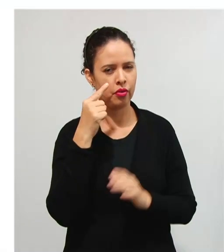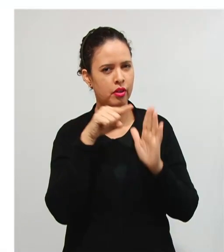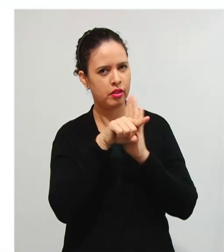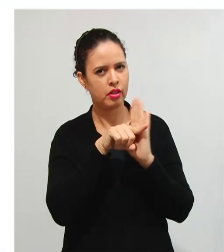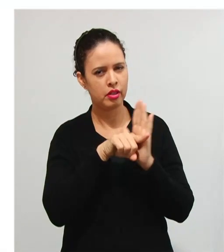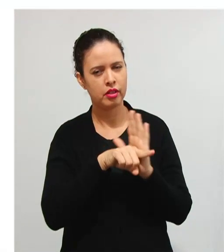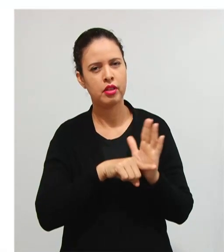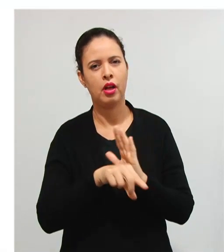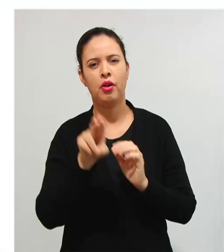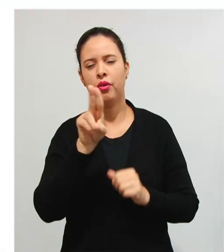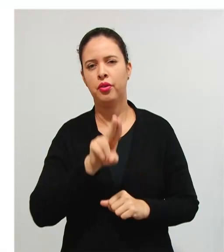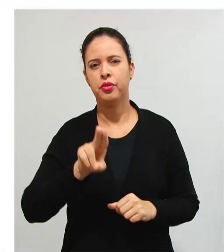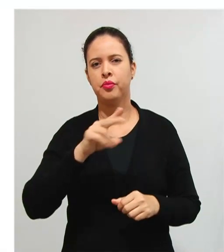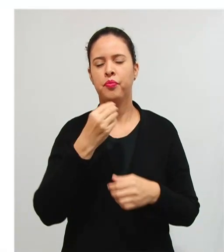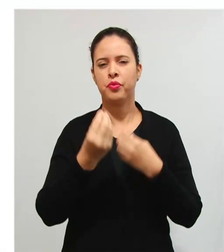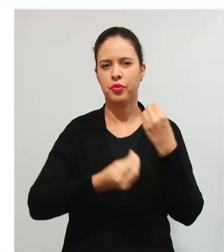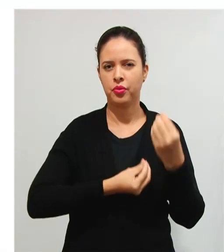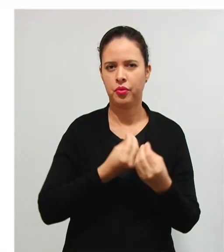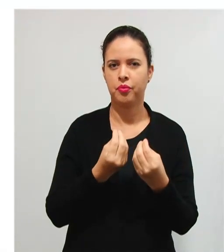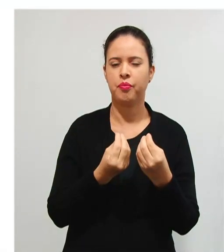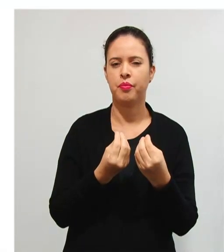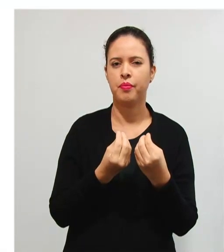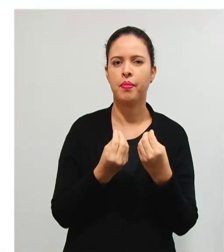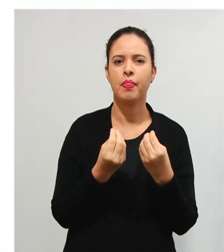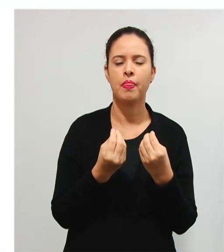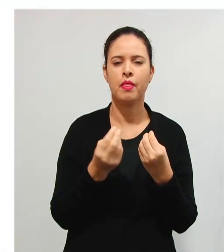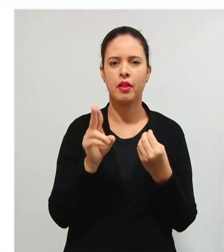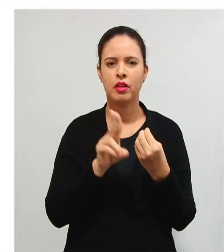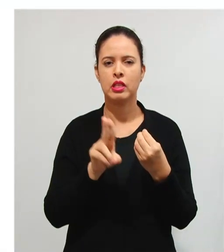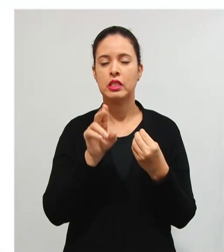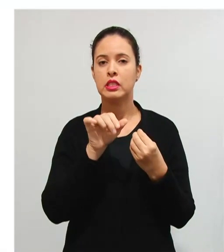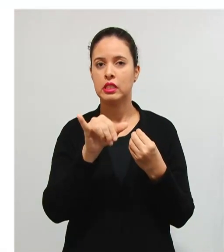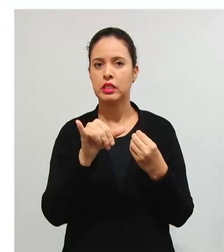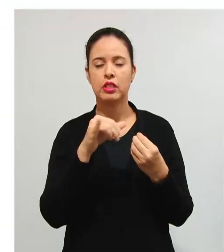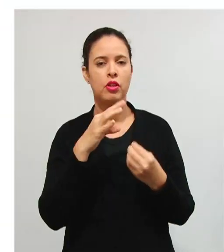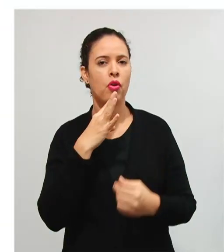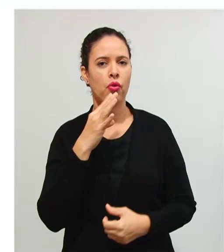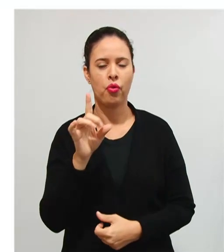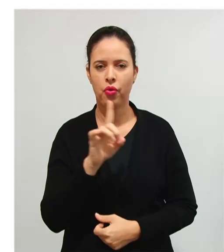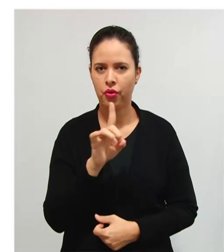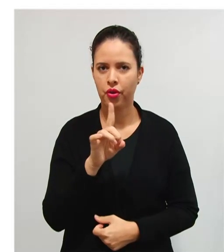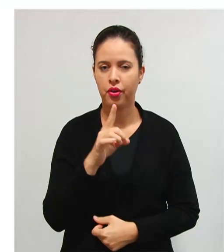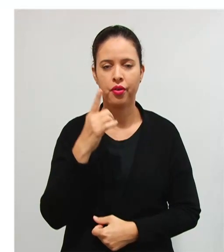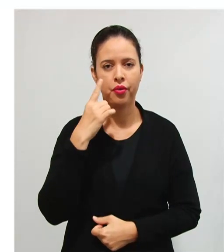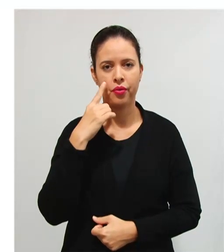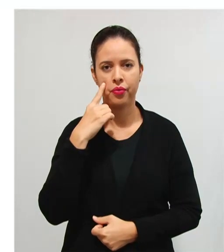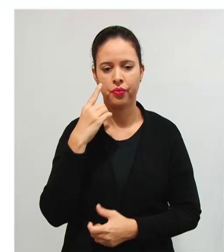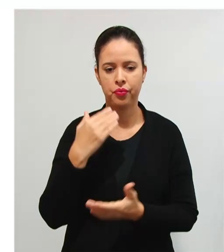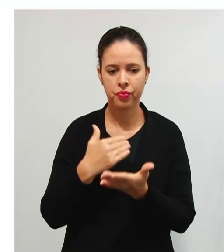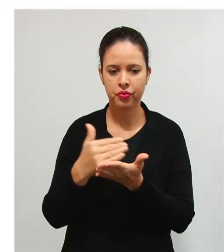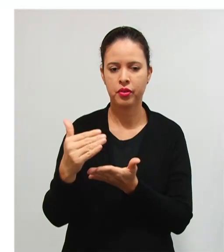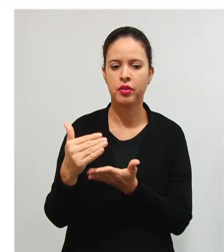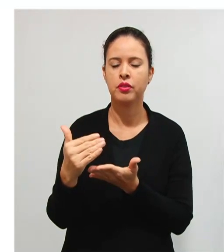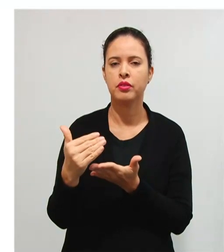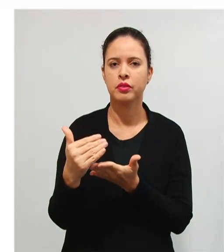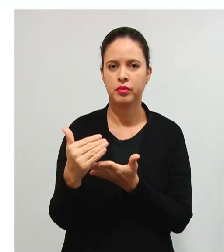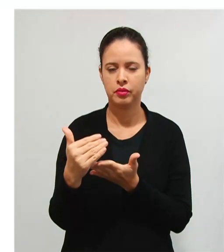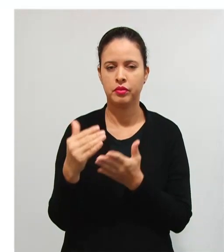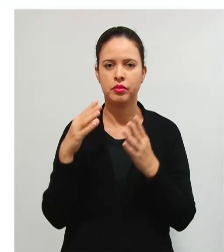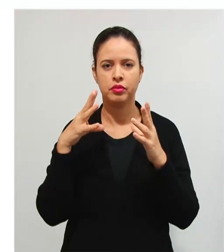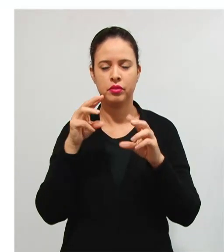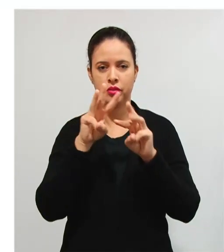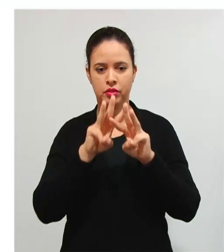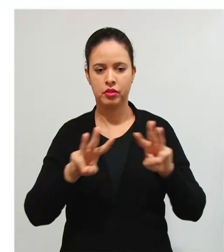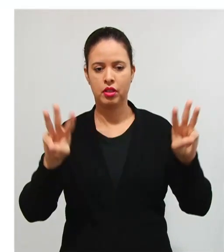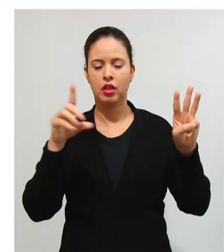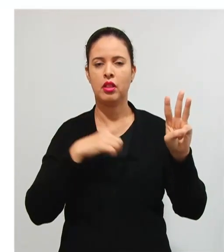já utiliza, quais você utiliza em sala de aula. Se você não conhece, tenta navegar pela categoria, e lá no site também